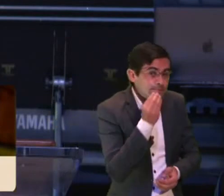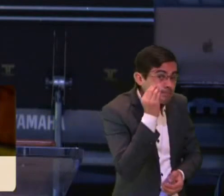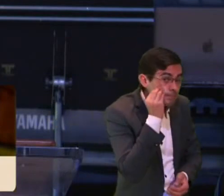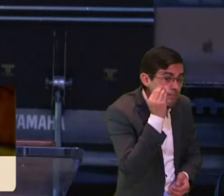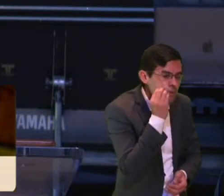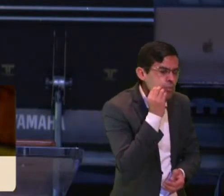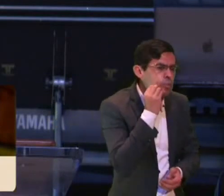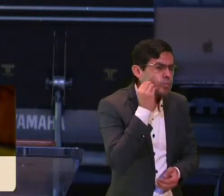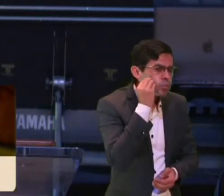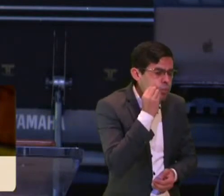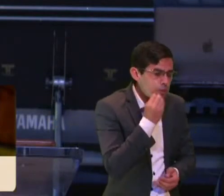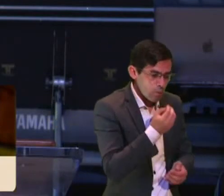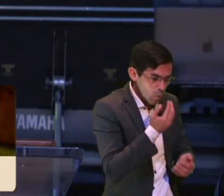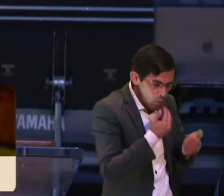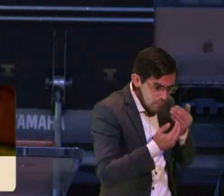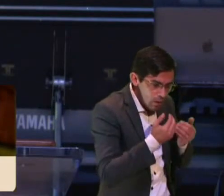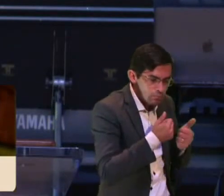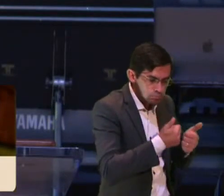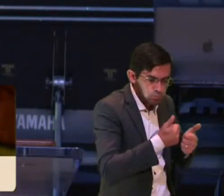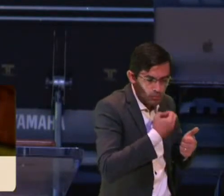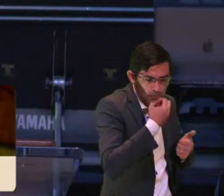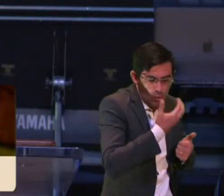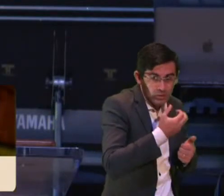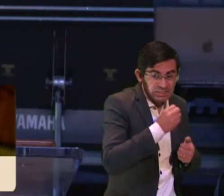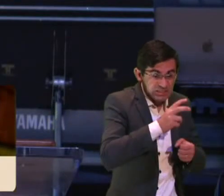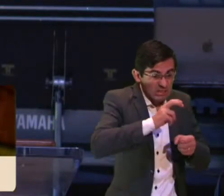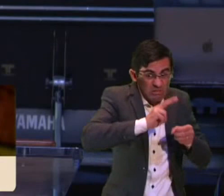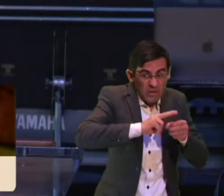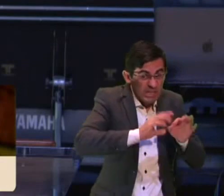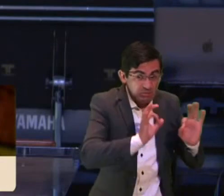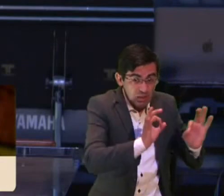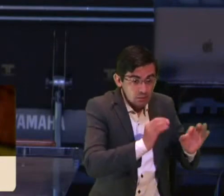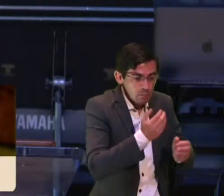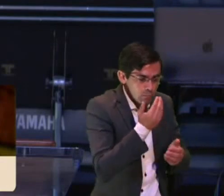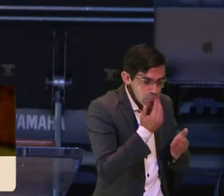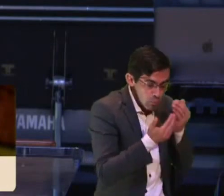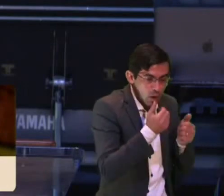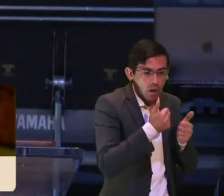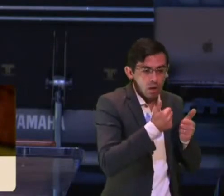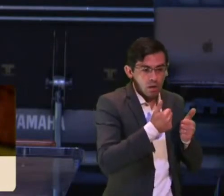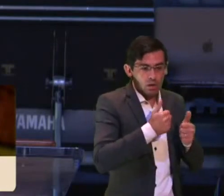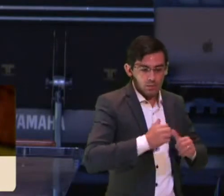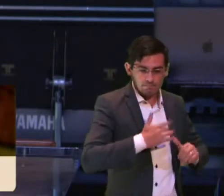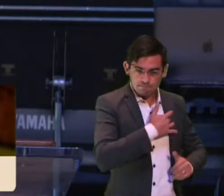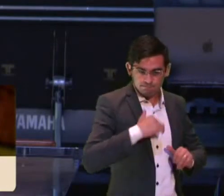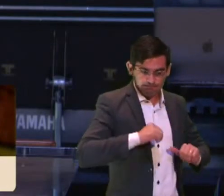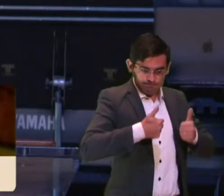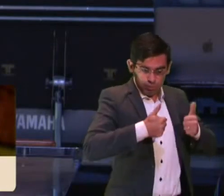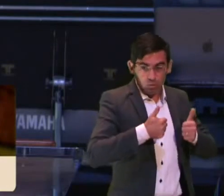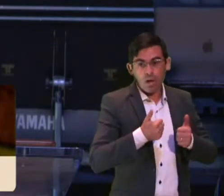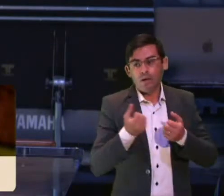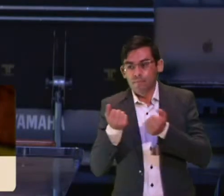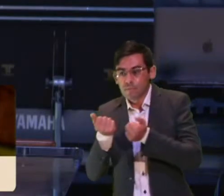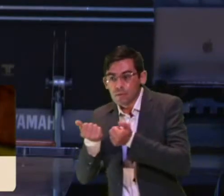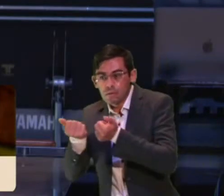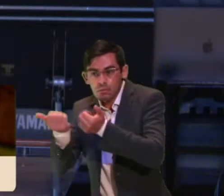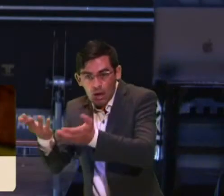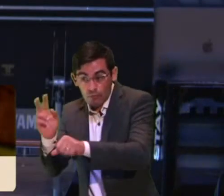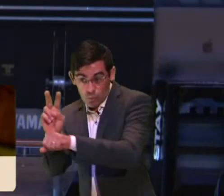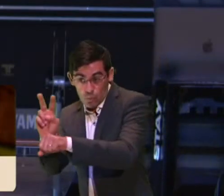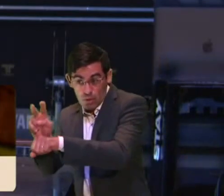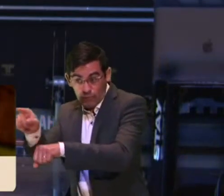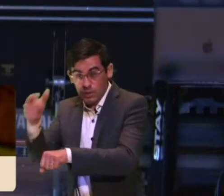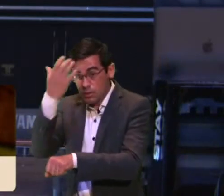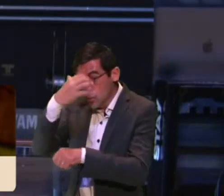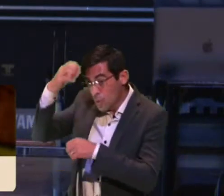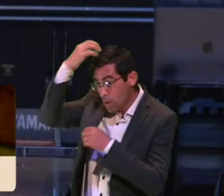as comidas estavam boas, envenenadas ou não. Uma das funções do copeiro era guardar a vida do seu